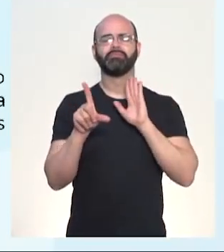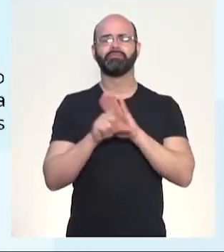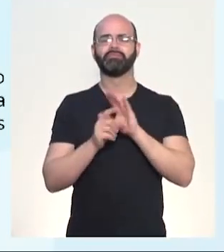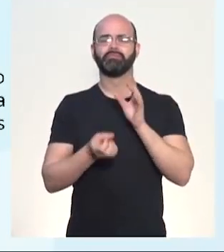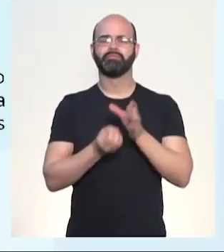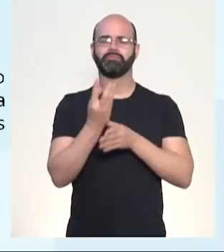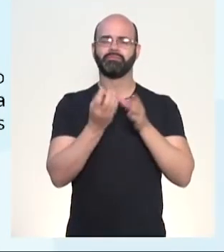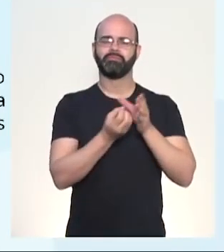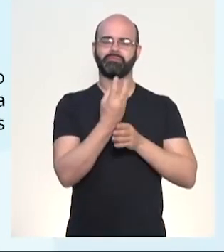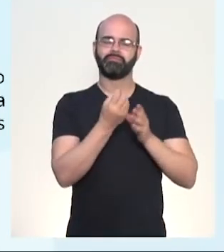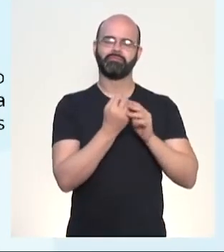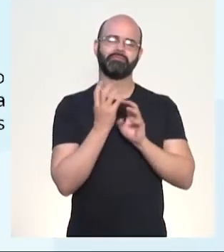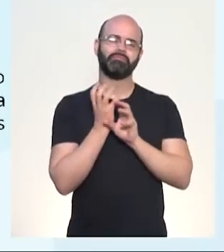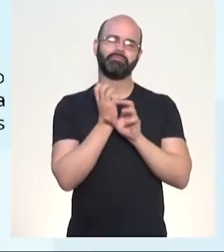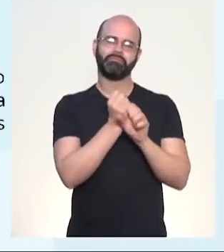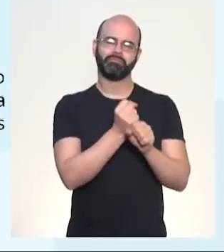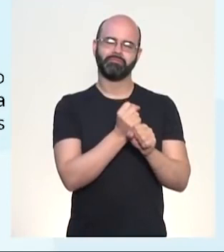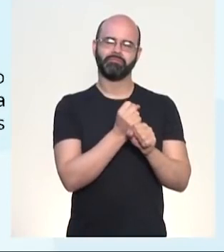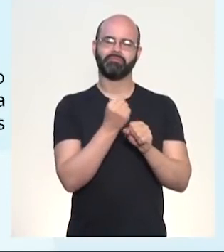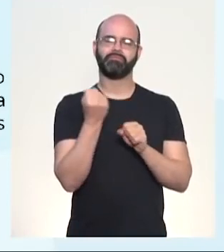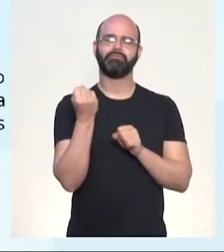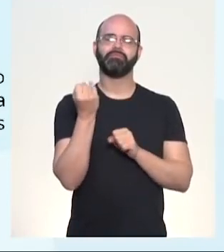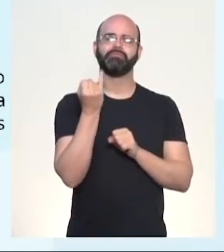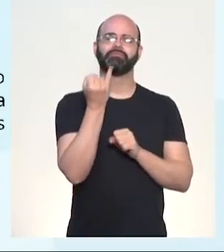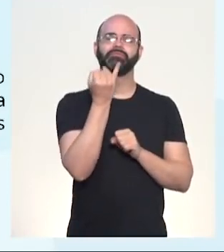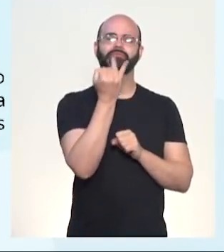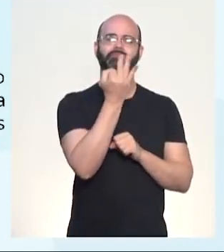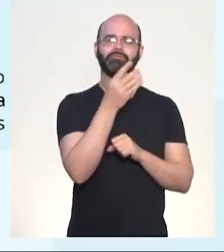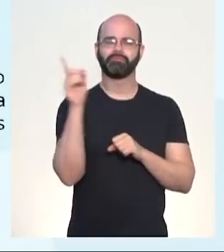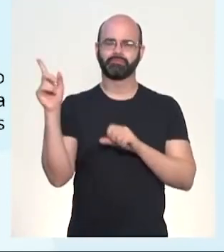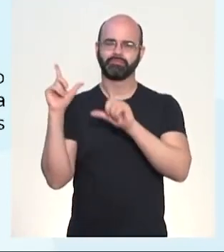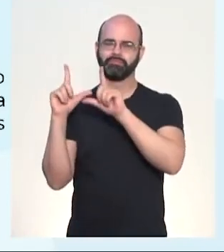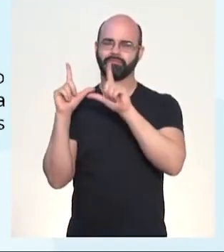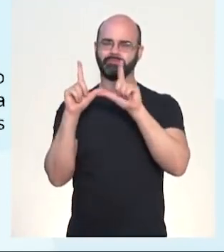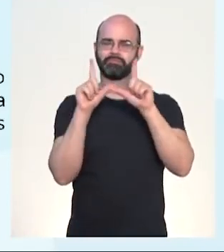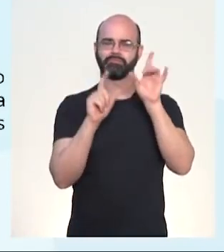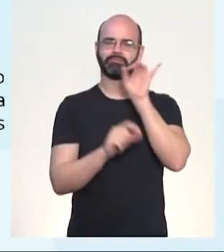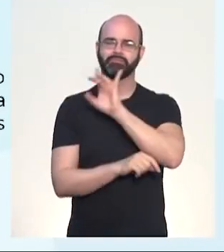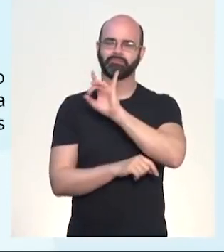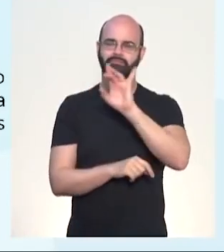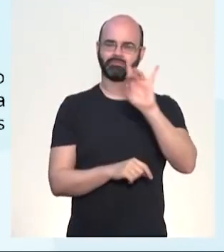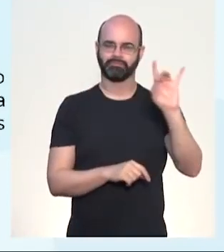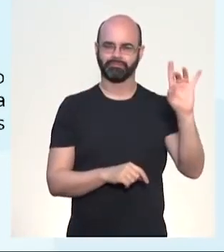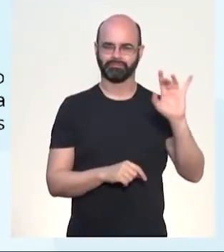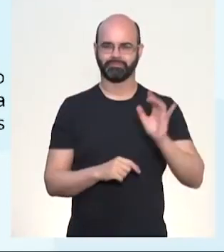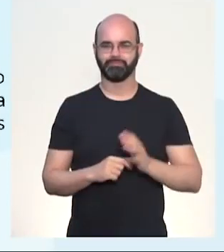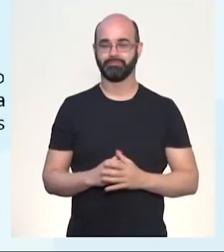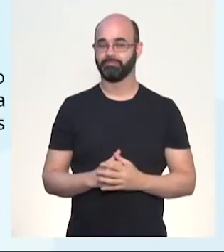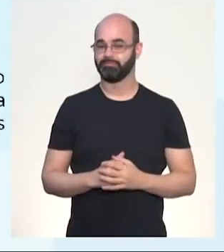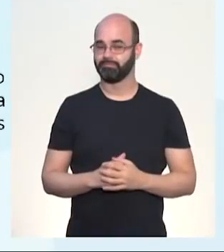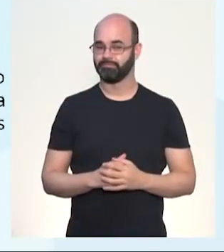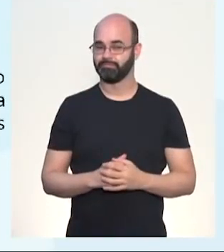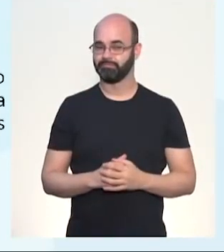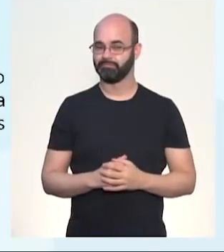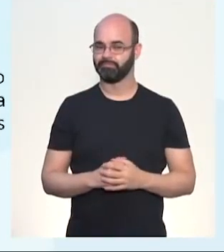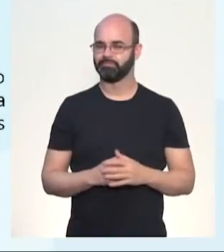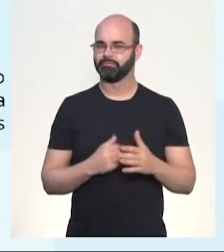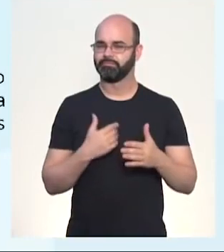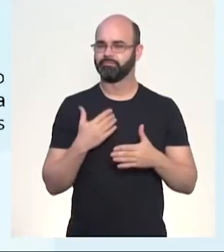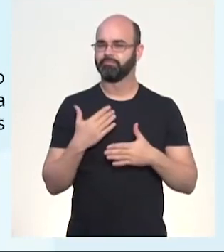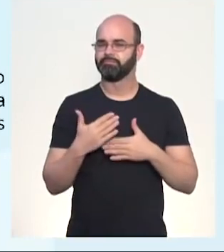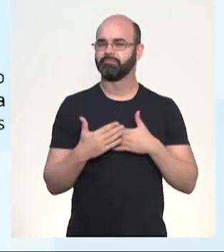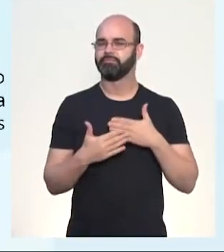para calcular o número de peças que compõem cada figura dessa sequência. Veja que aí já começa